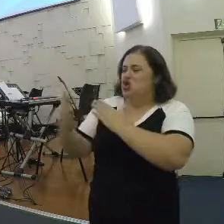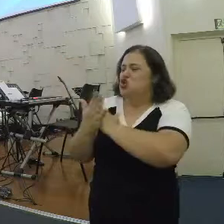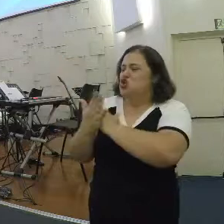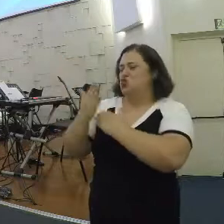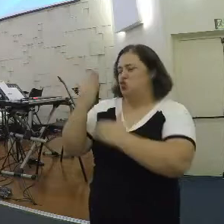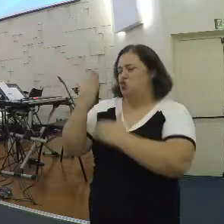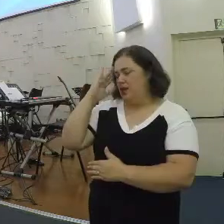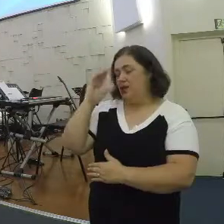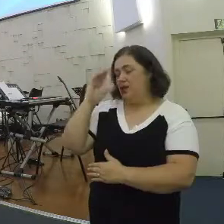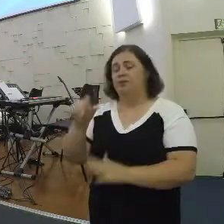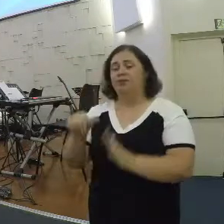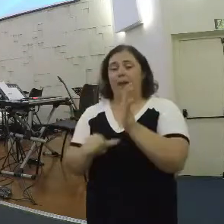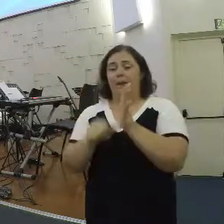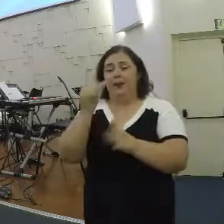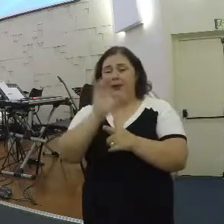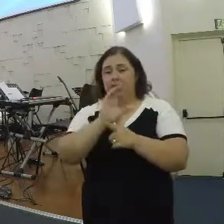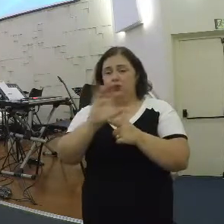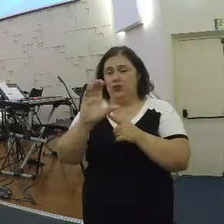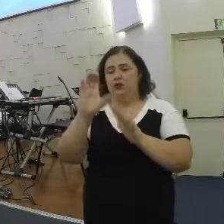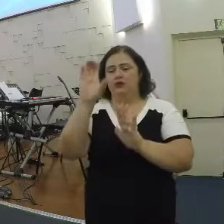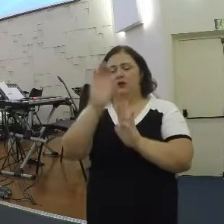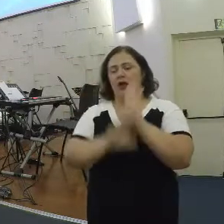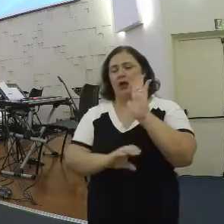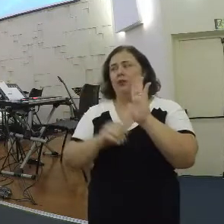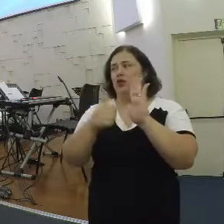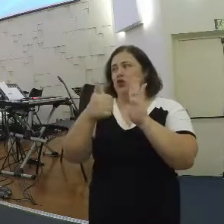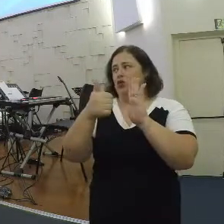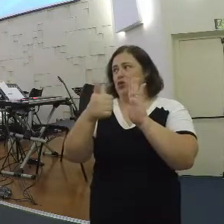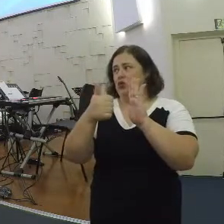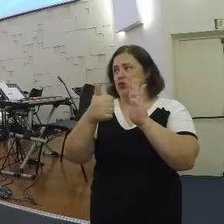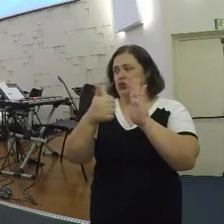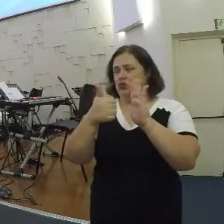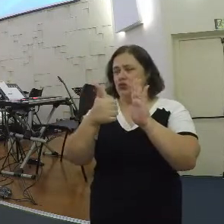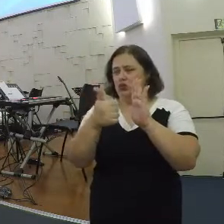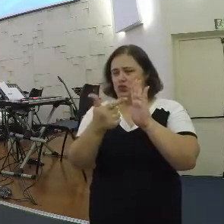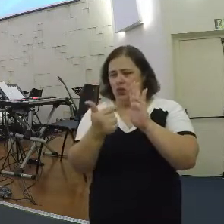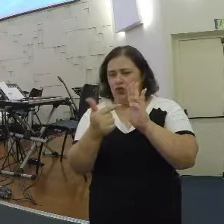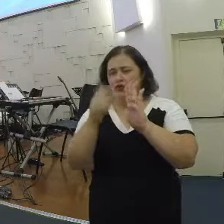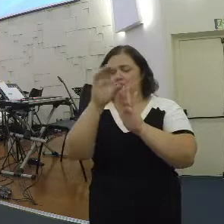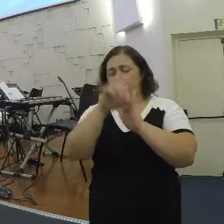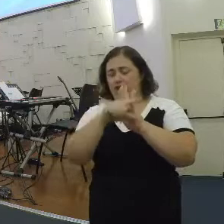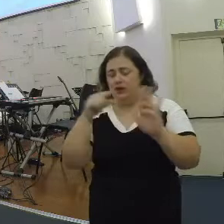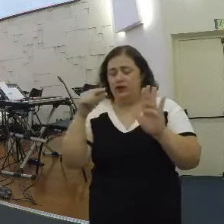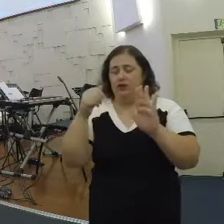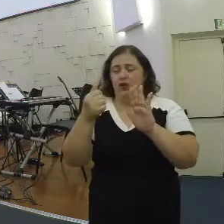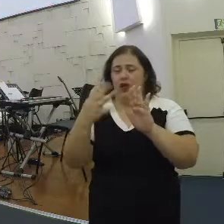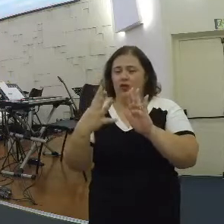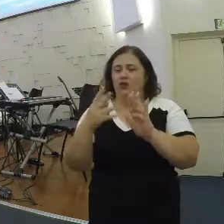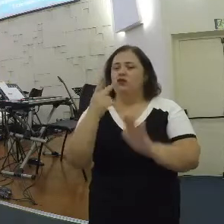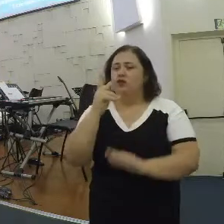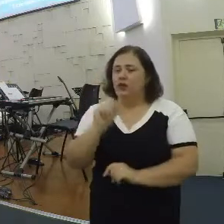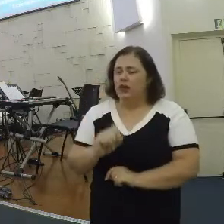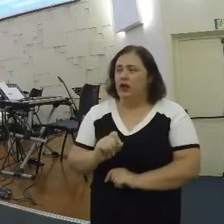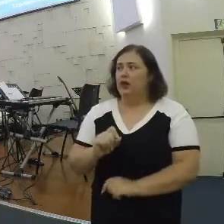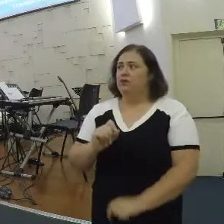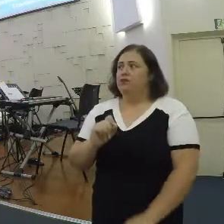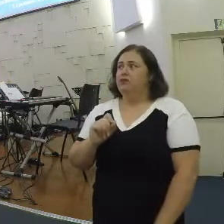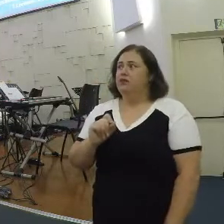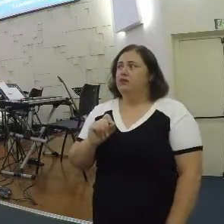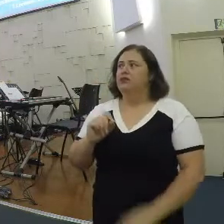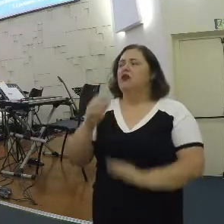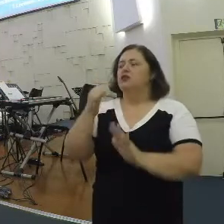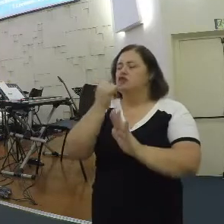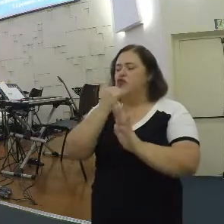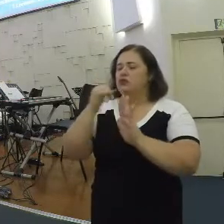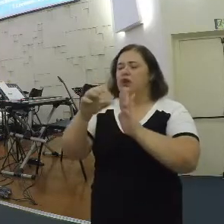versículo 14, diz o seguinte: o homem natural não aceita as coisas do Espírito de Deus, porque eles são